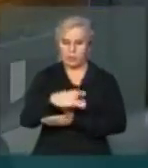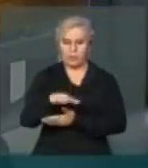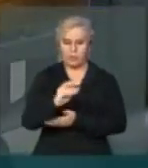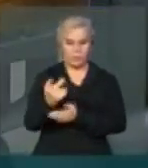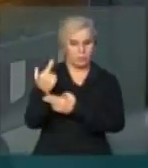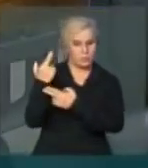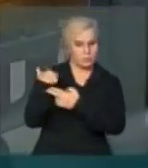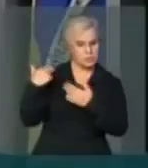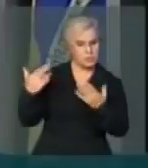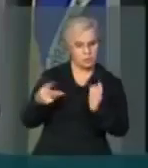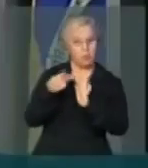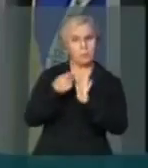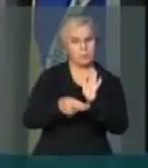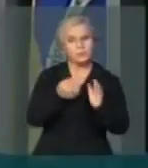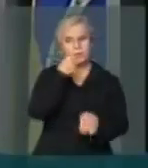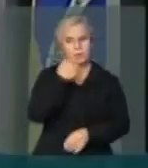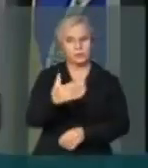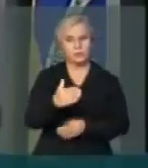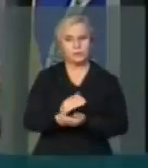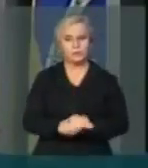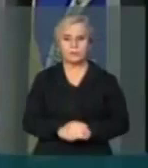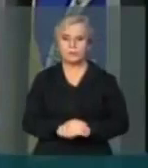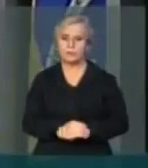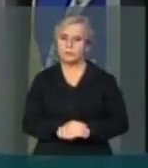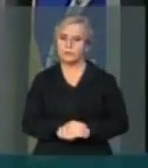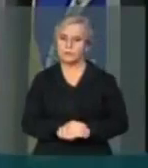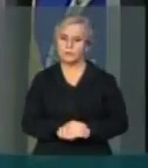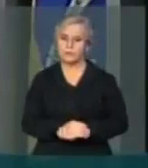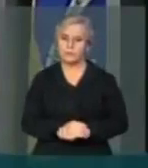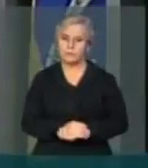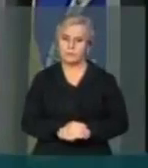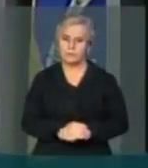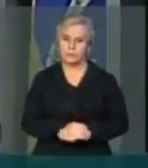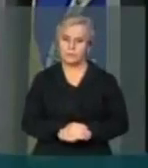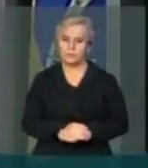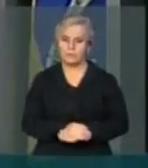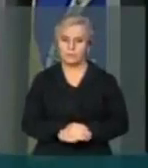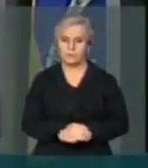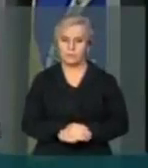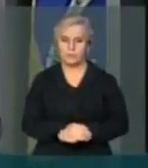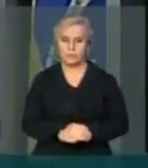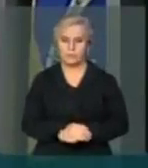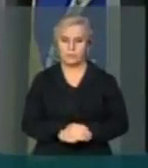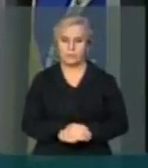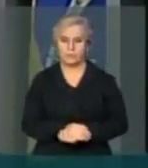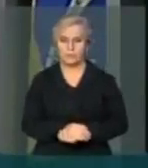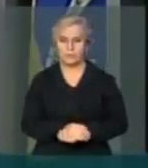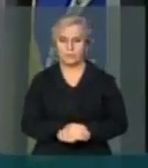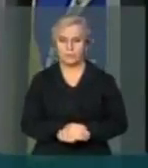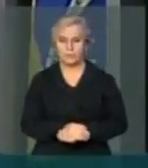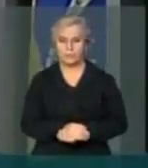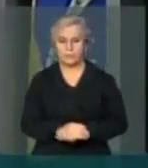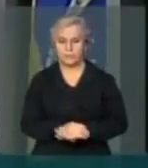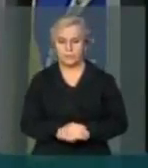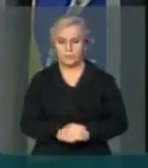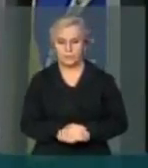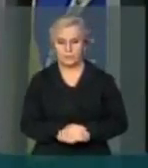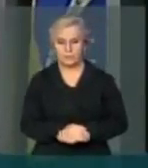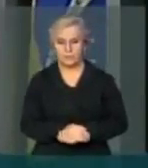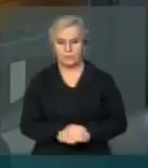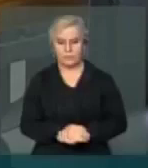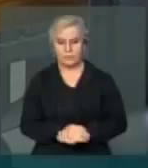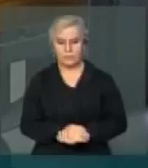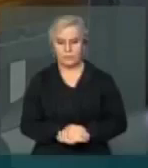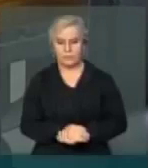bom projeto. Bom, ainda bem que não foi feito há tempos atrás, senão o governador do PT estava na cadeia.